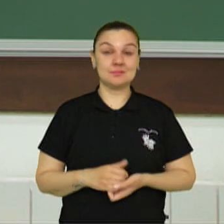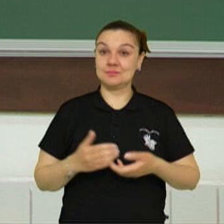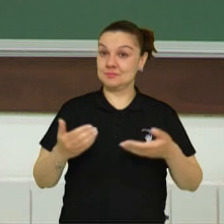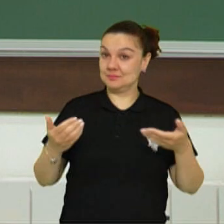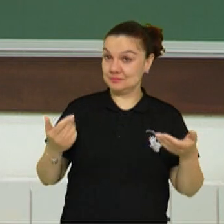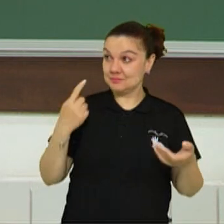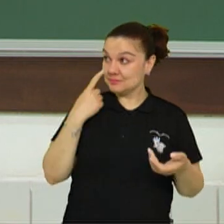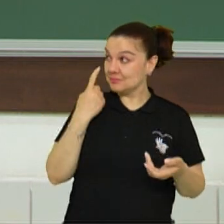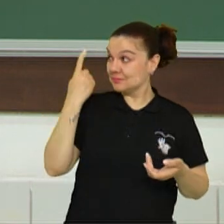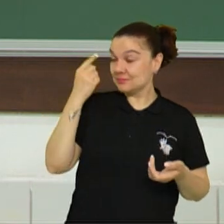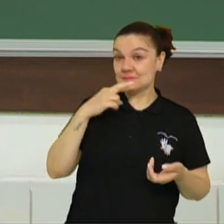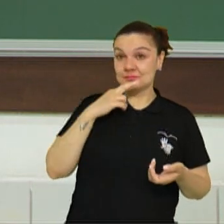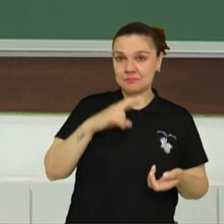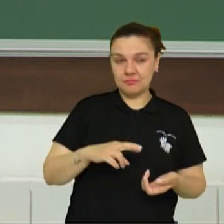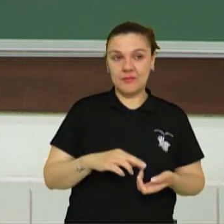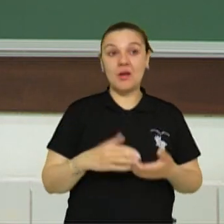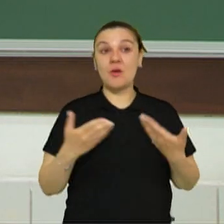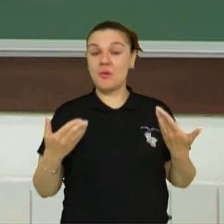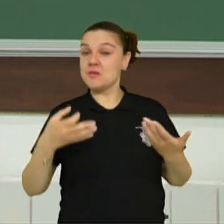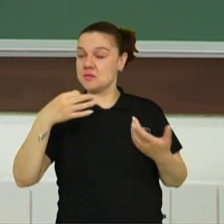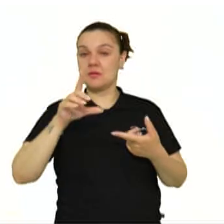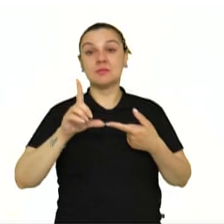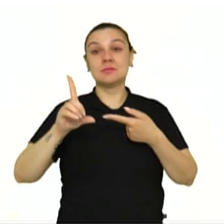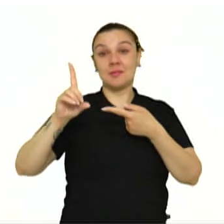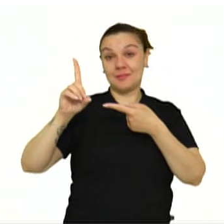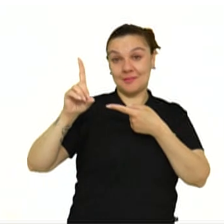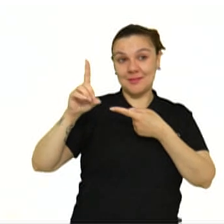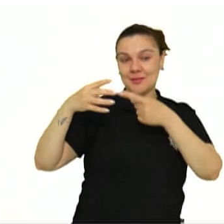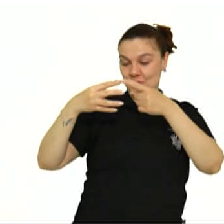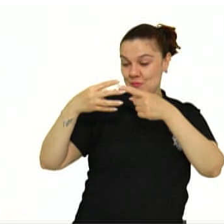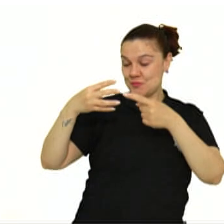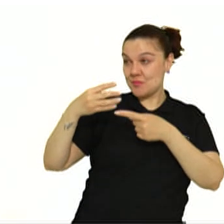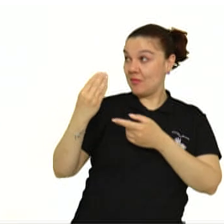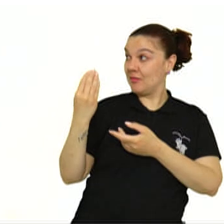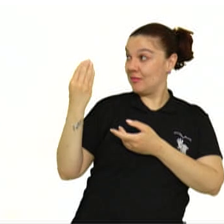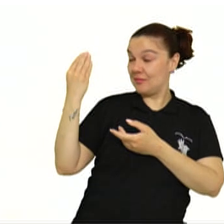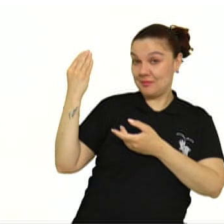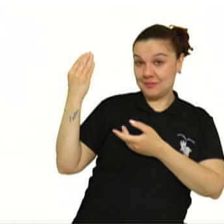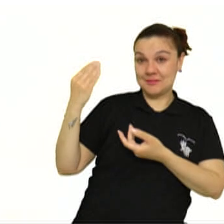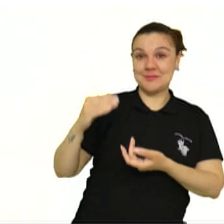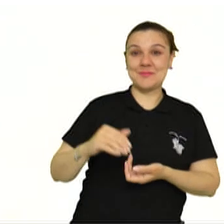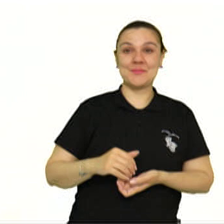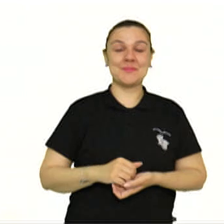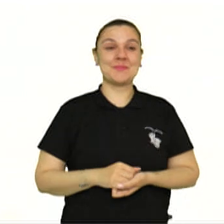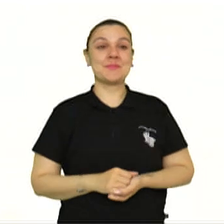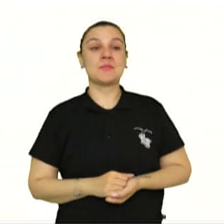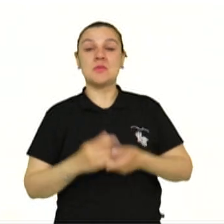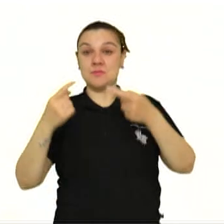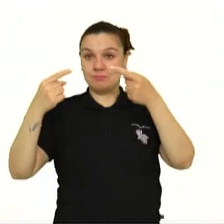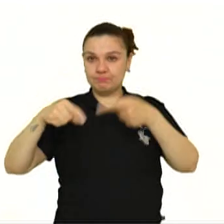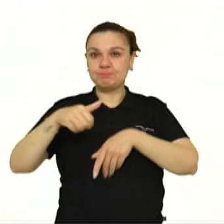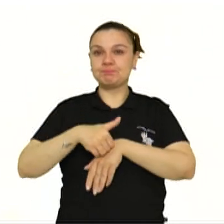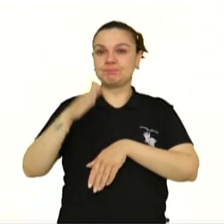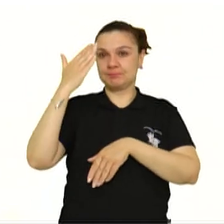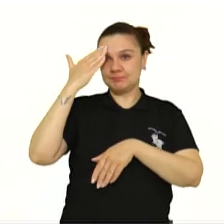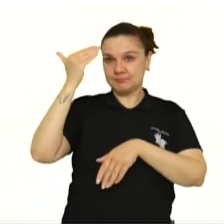Vamos para a resposta? Então a resposta certa é a letra D, Roland Garros, Aberto da Austrália e